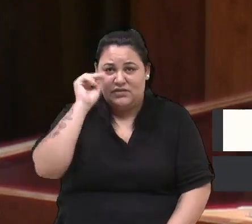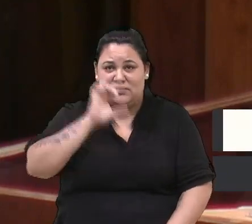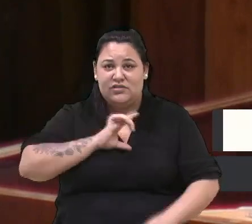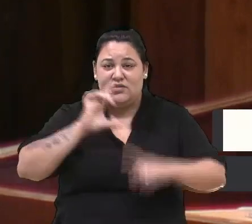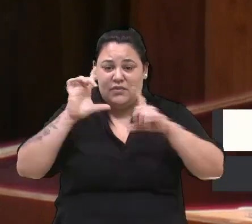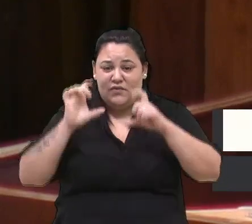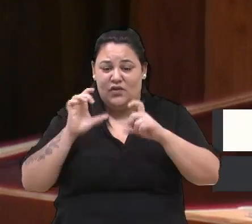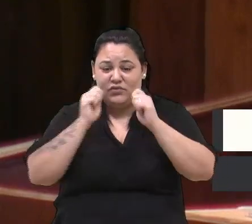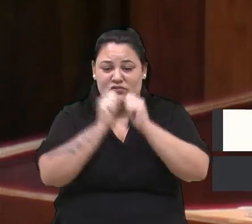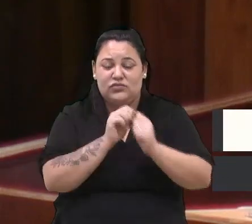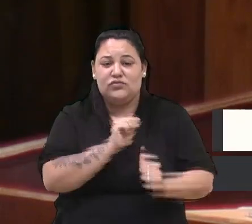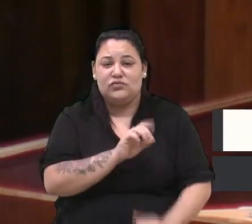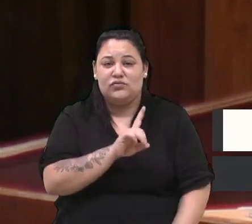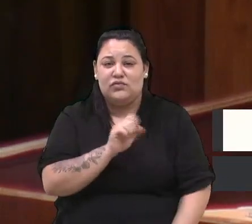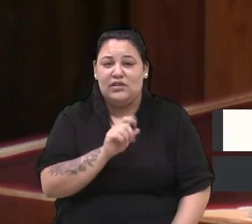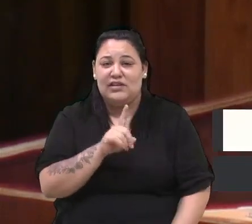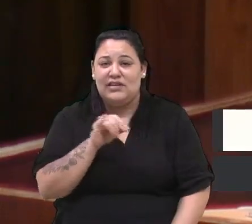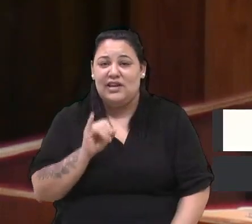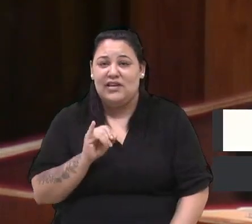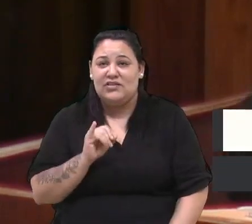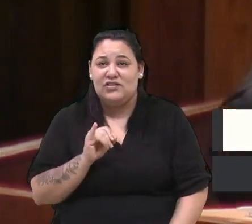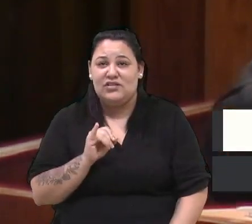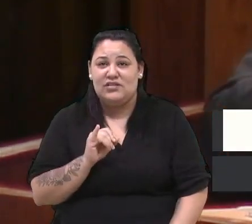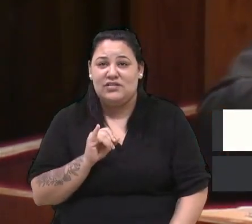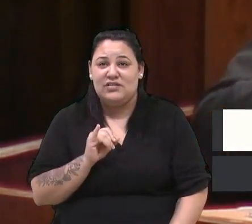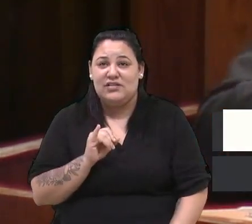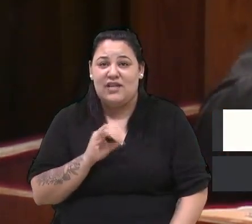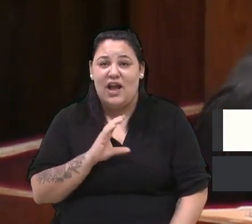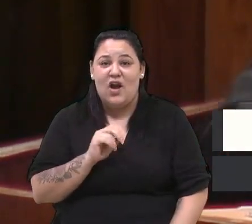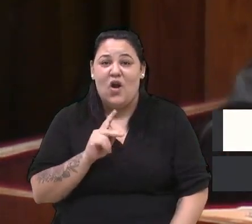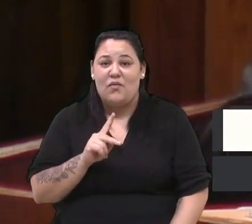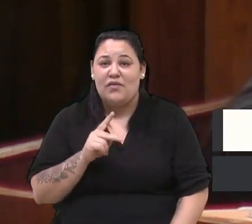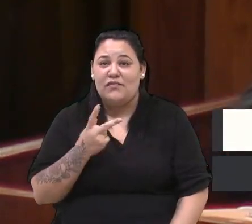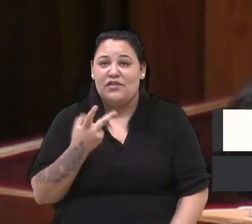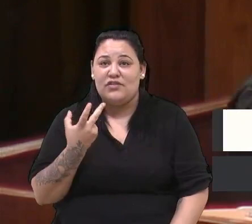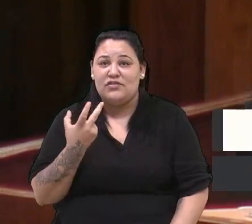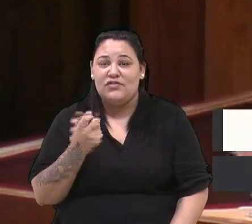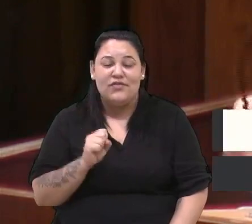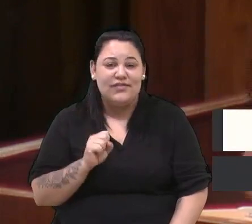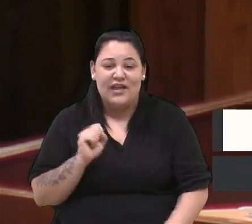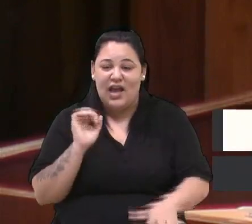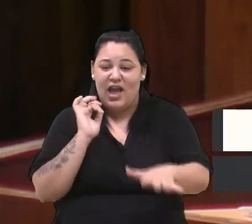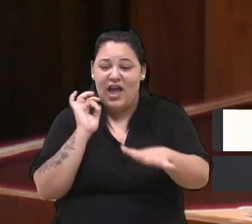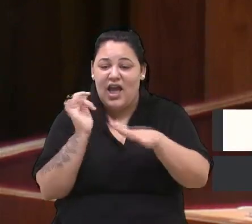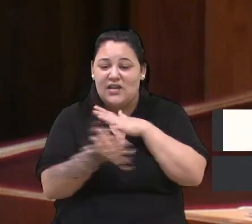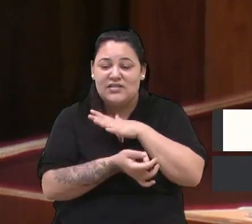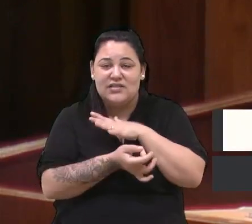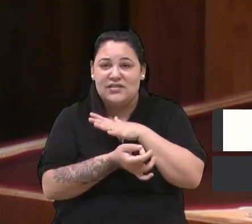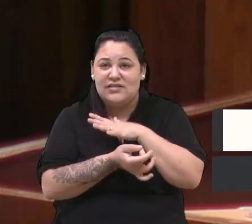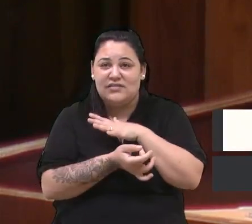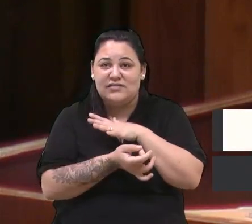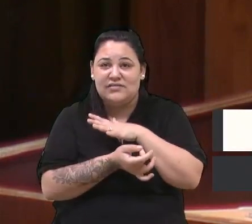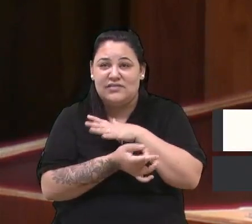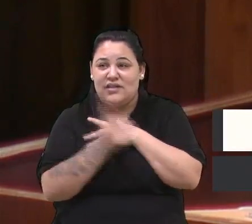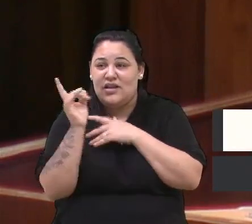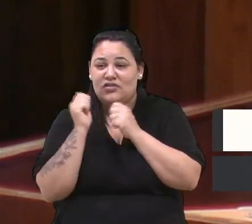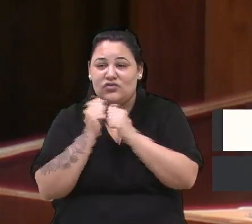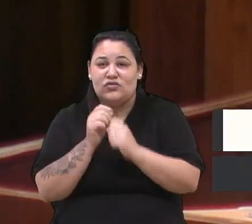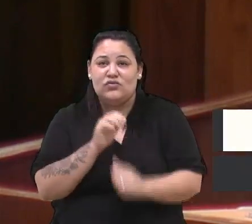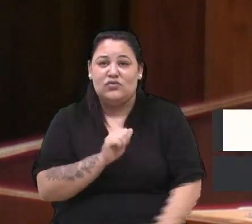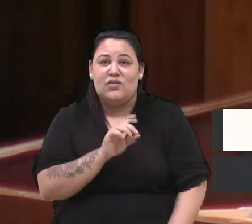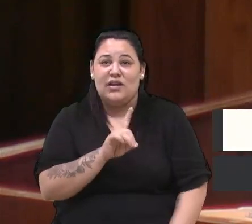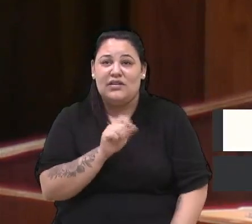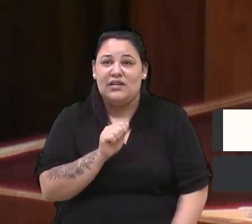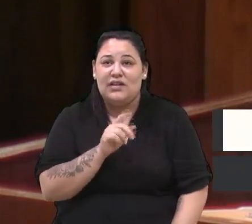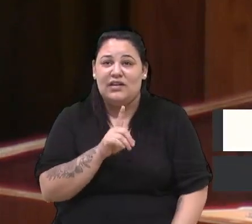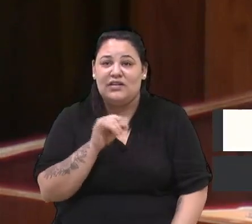na COP28 e as redes sociais, lá na COP28 com a Haddad, e